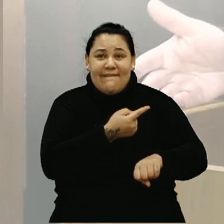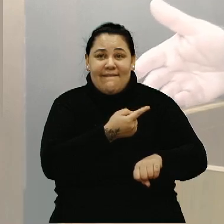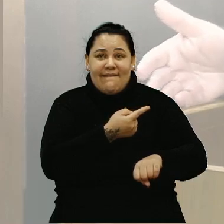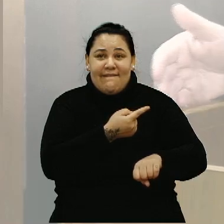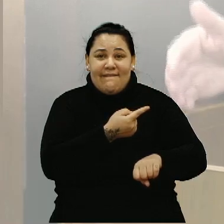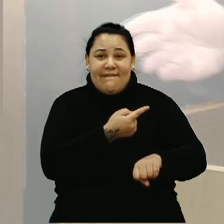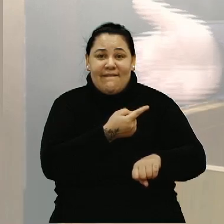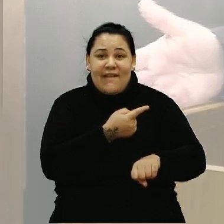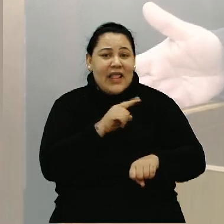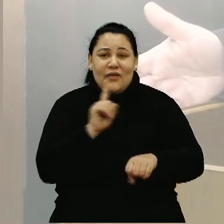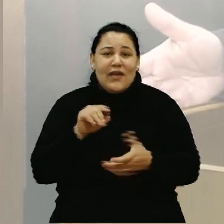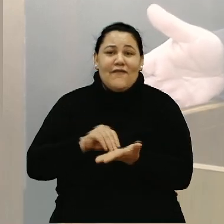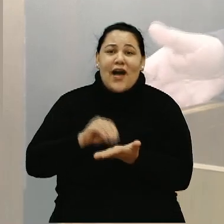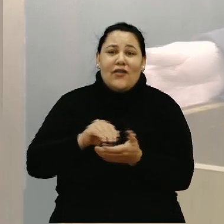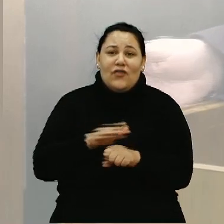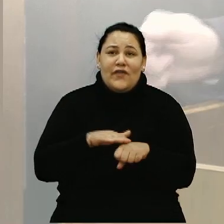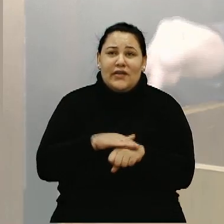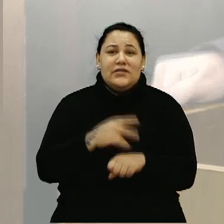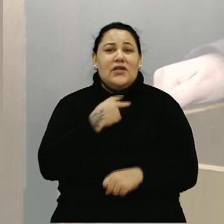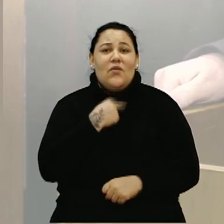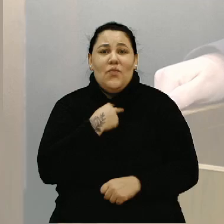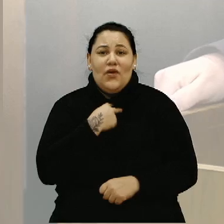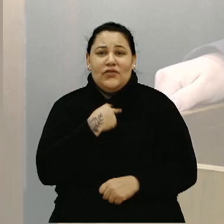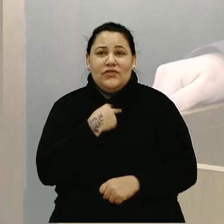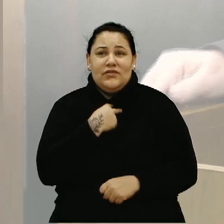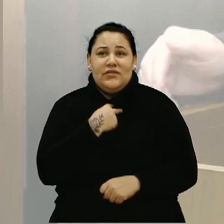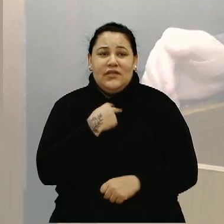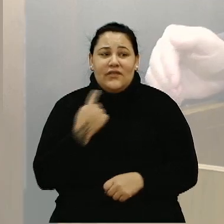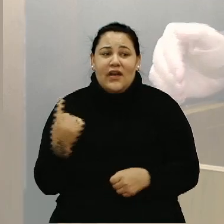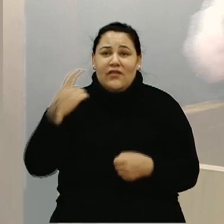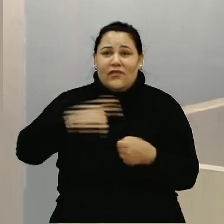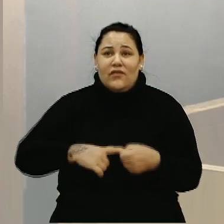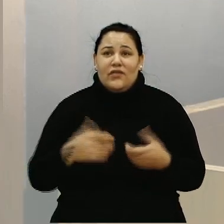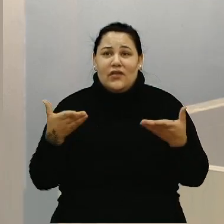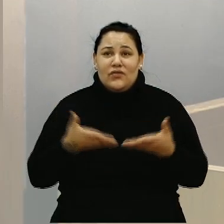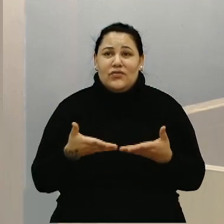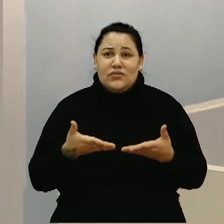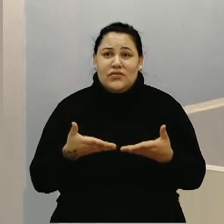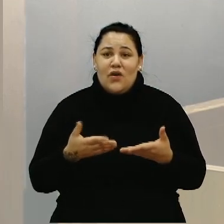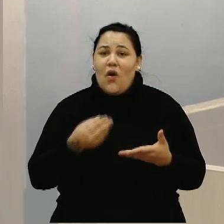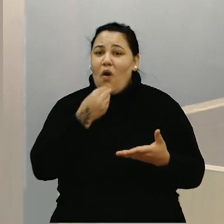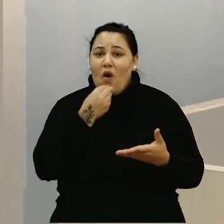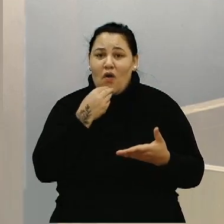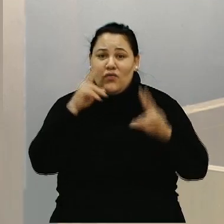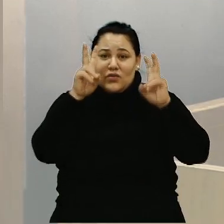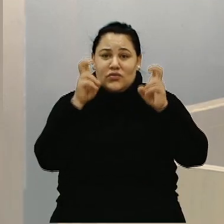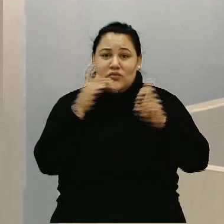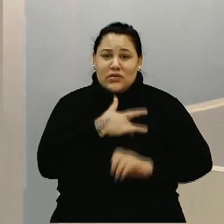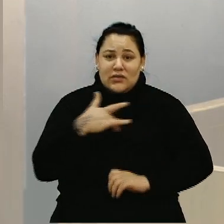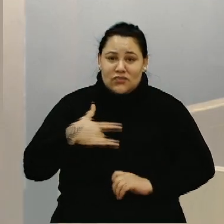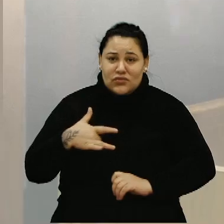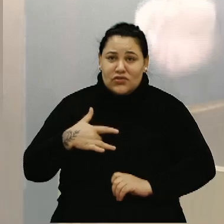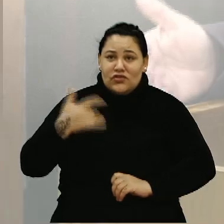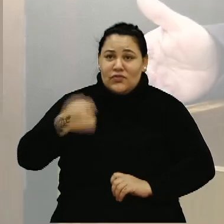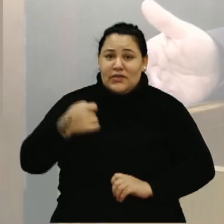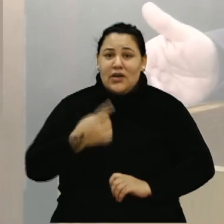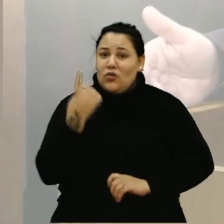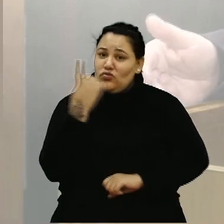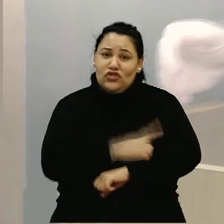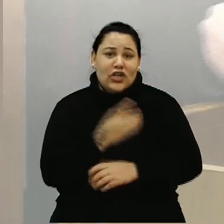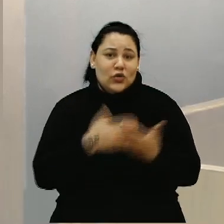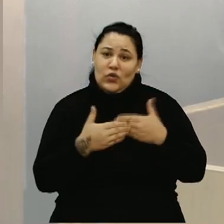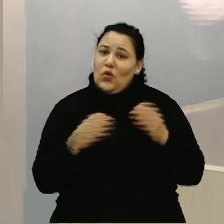falta de diálogo ou não pode vir conversar, vai voltar hoje. Evidente que os assuntos da saúde nós precisamos um dia inteiro para